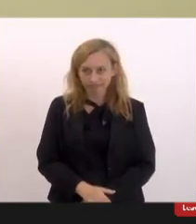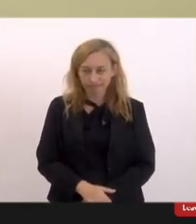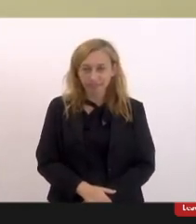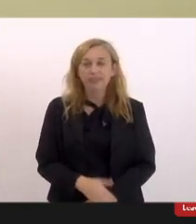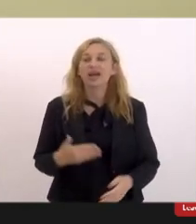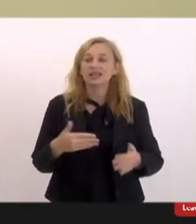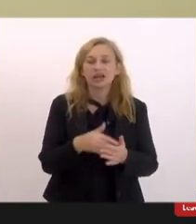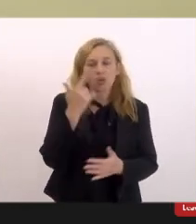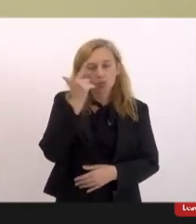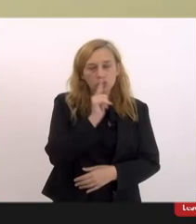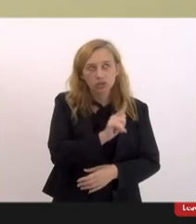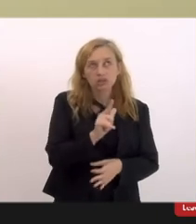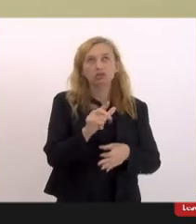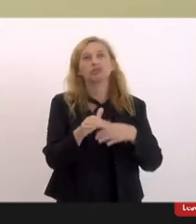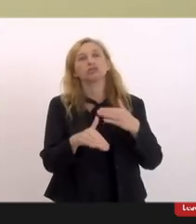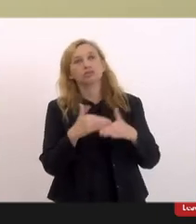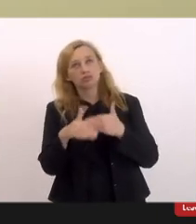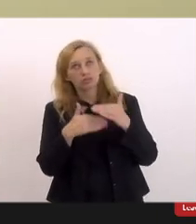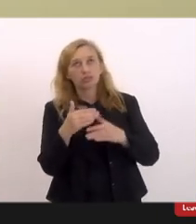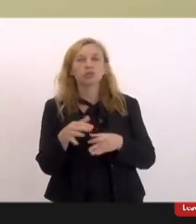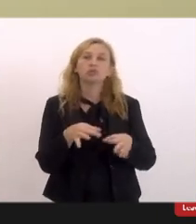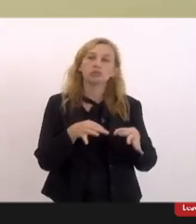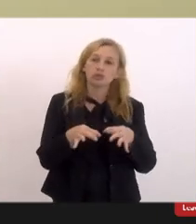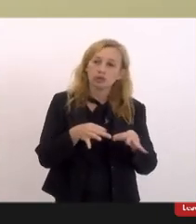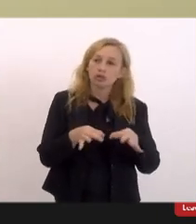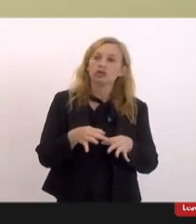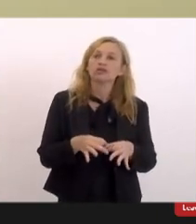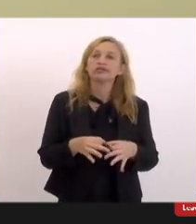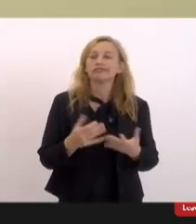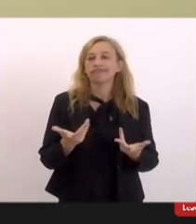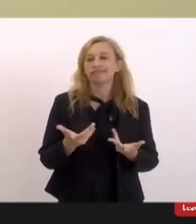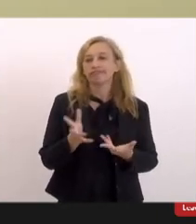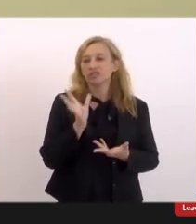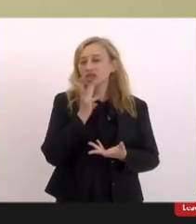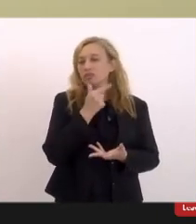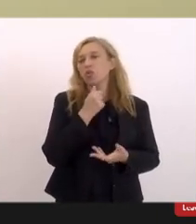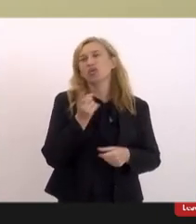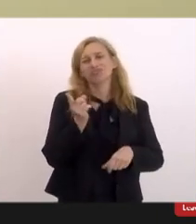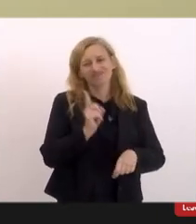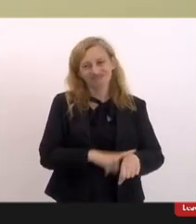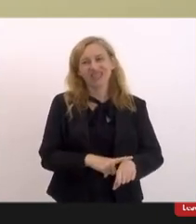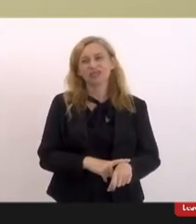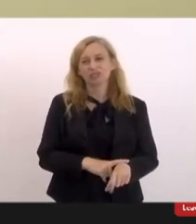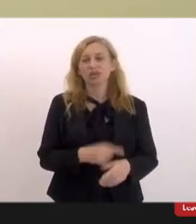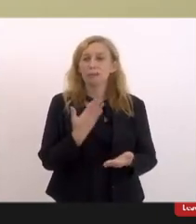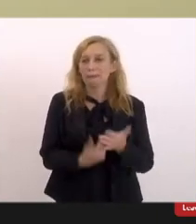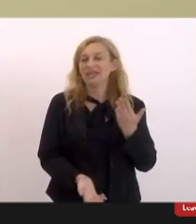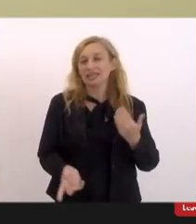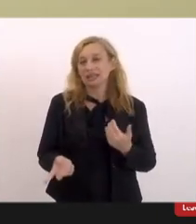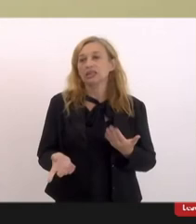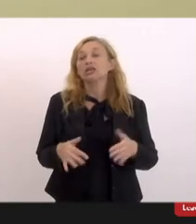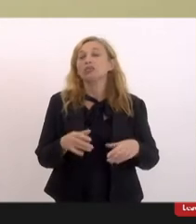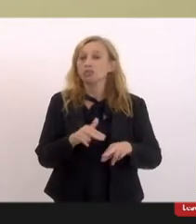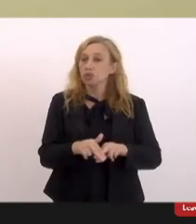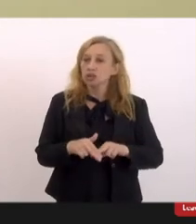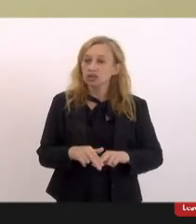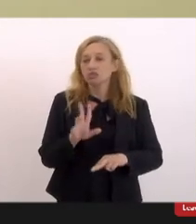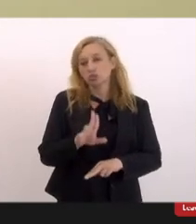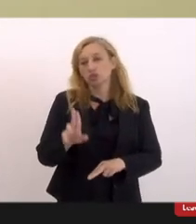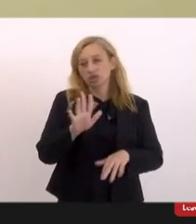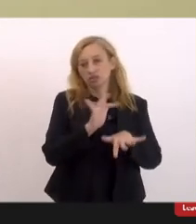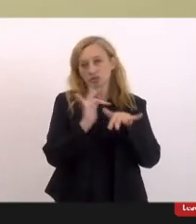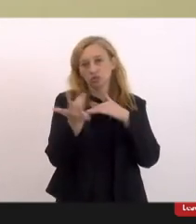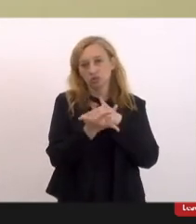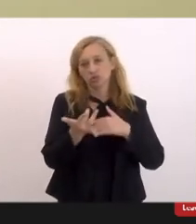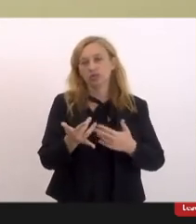gente conseguir desenvolver esse processo, isso leva um certo tempo e acaba a gente perdendo o time. Então, por isso, utiliza-se. A